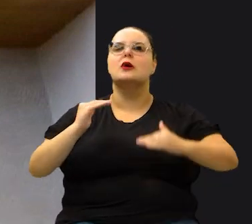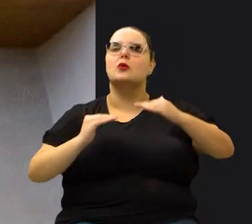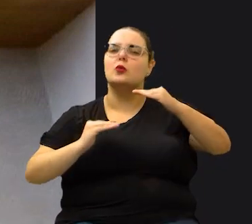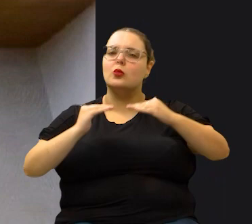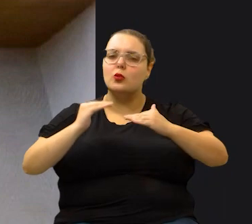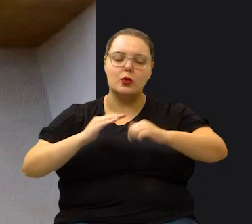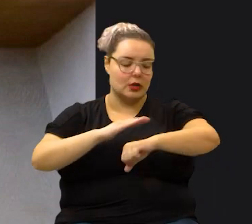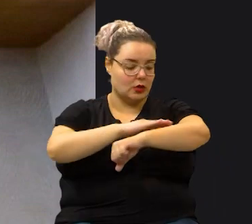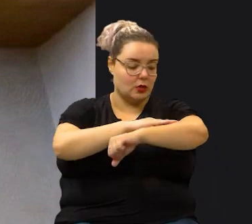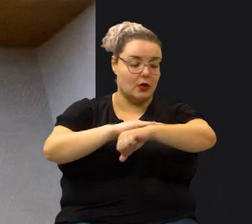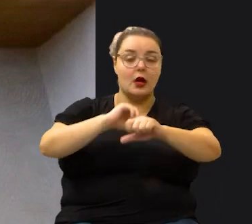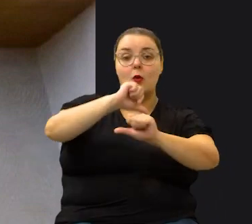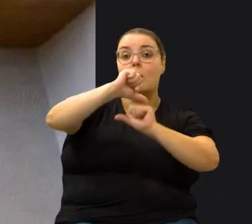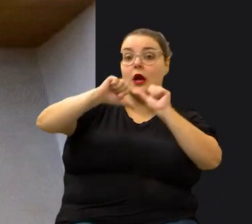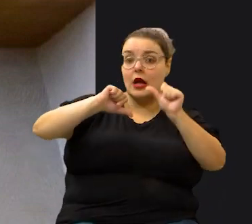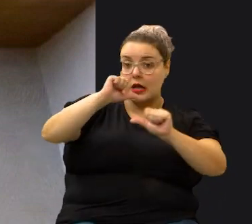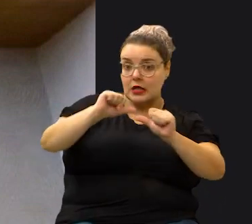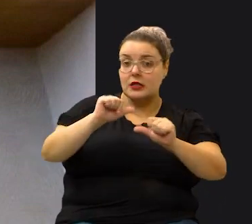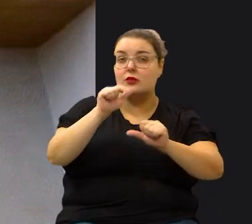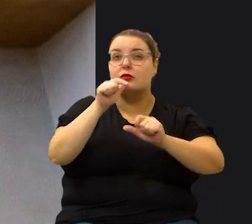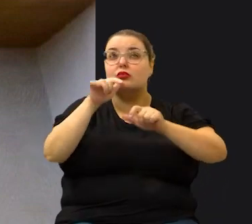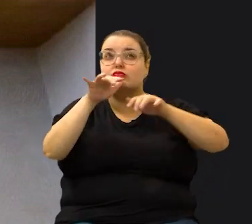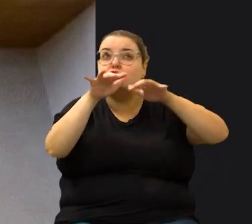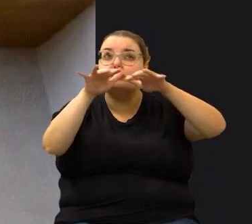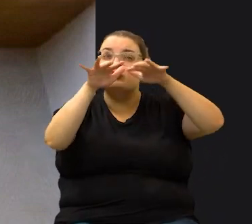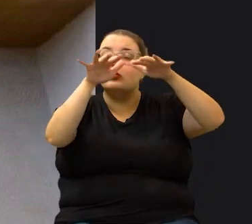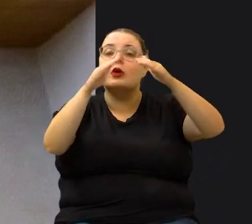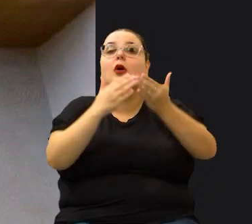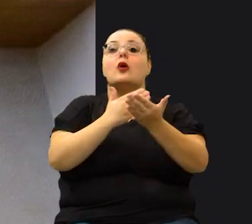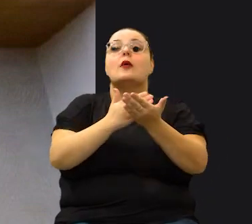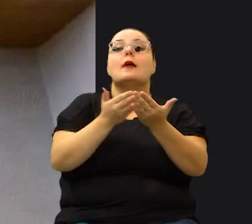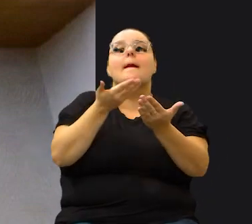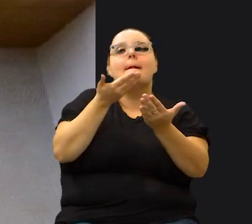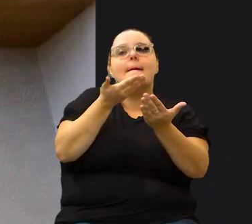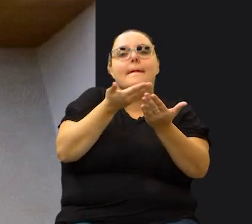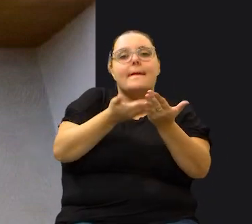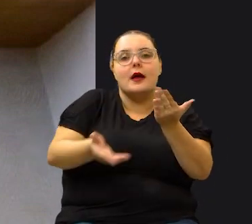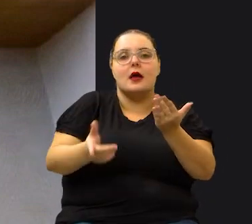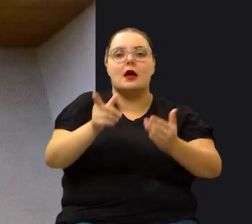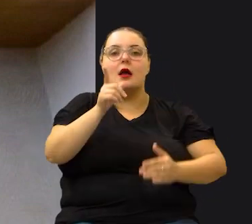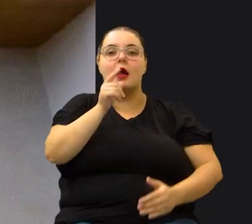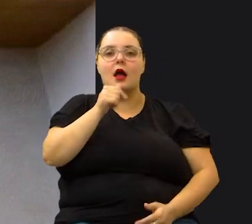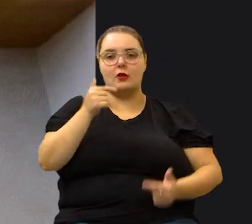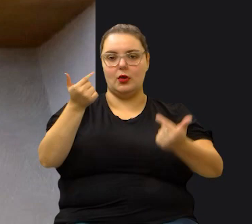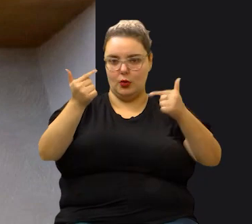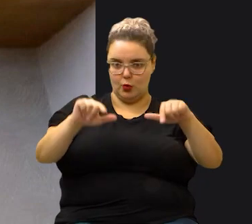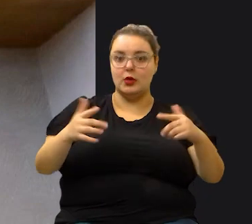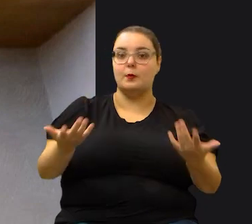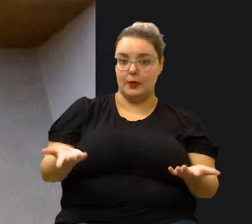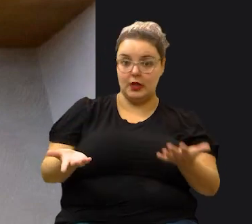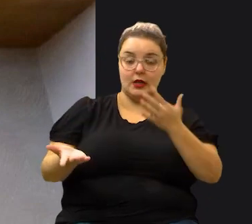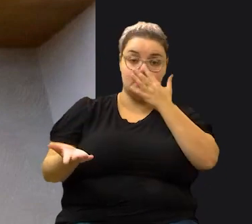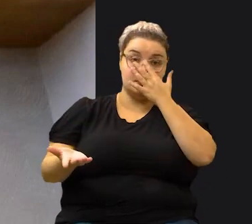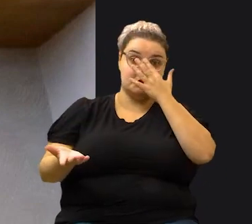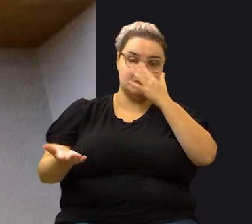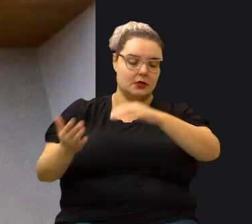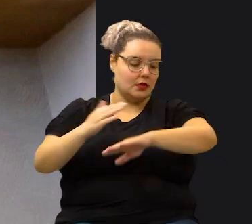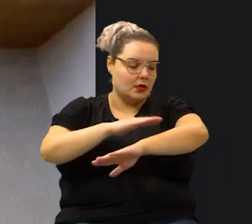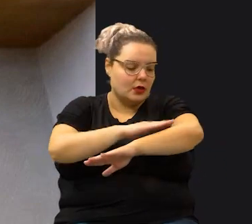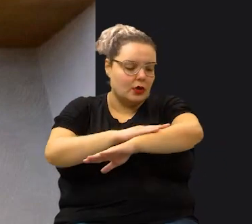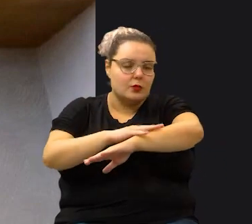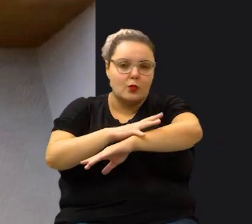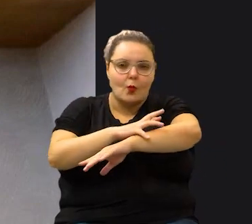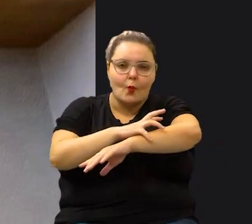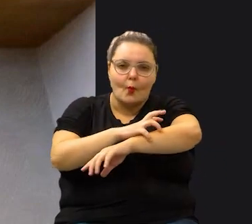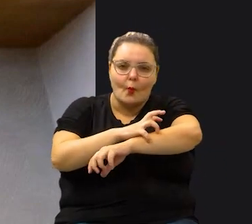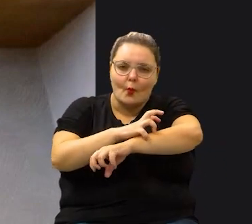equilíbrio da pele. Com essa alteração da umidade relativa do ar, a gente começa a perder mais água para o ambiente. A nossa pele, então, tende a